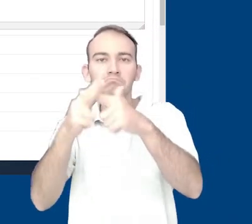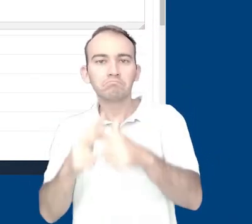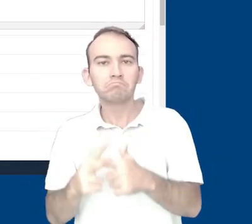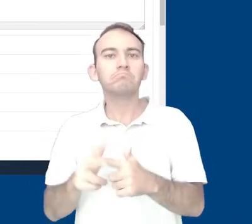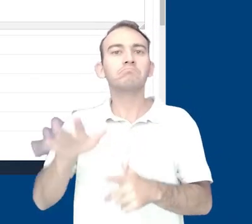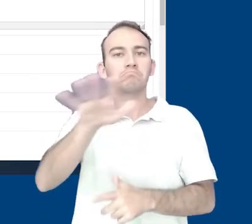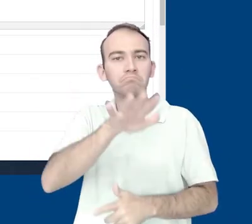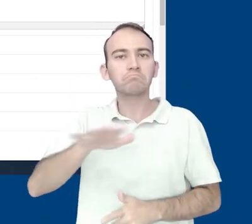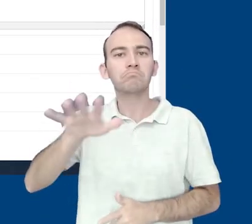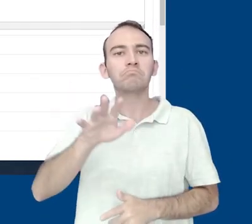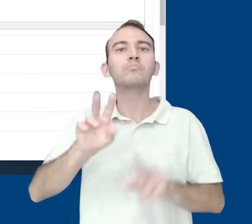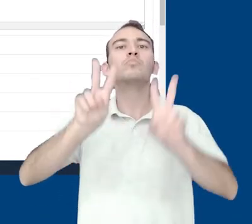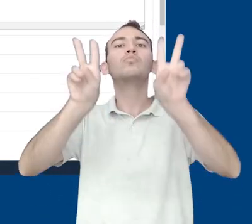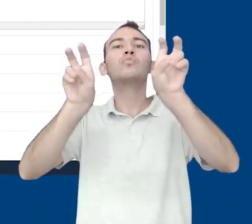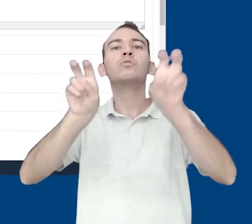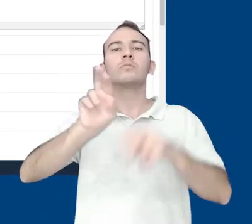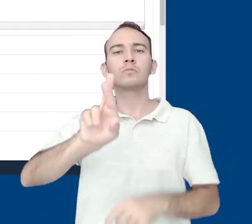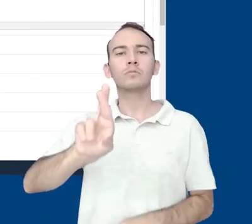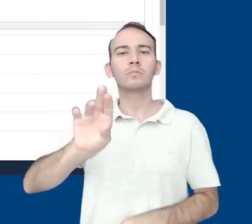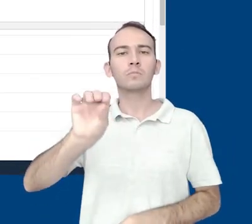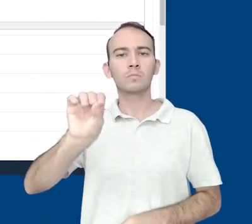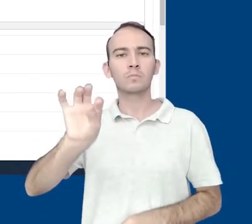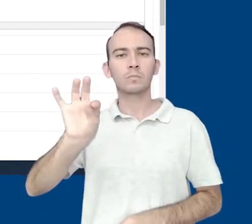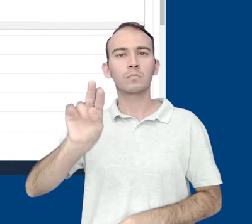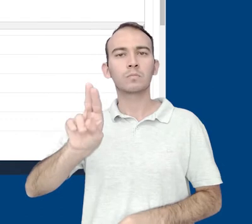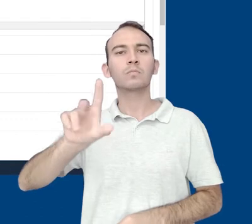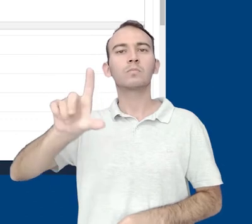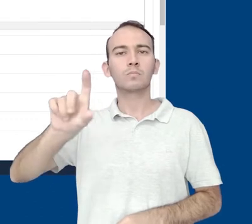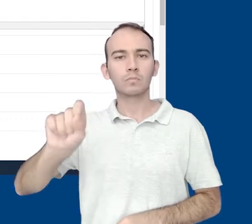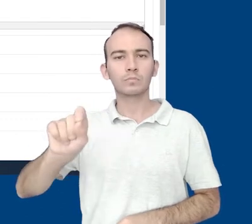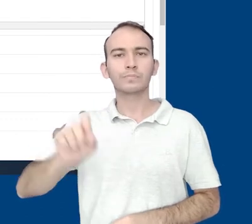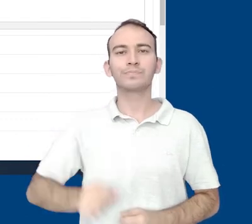configuração do novo rótulo que será inserido.